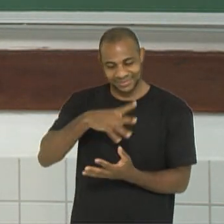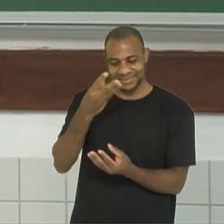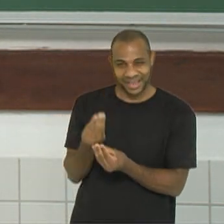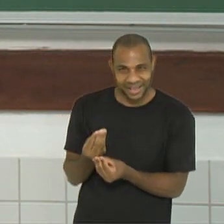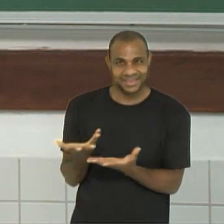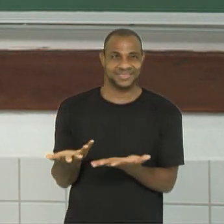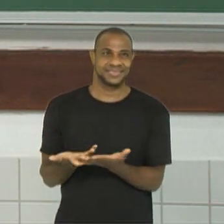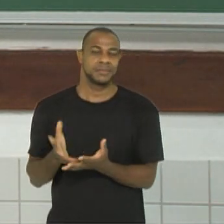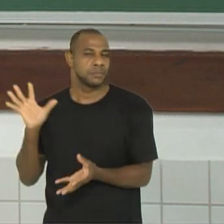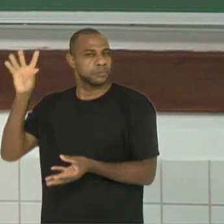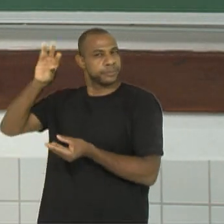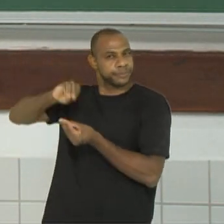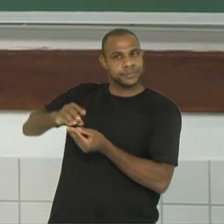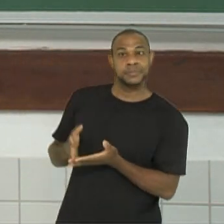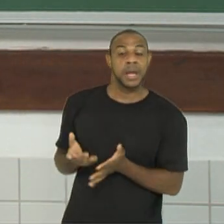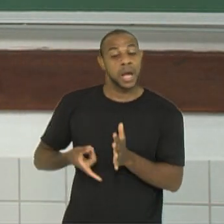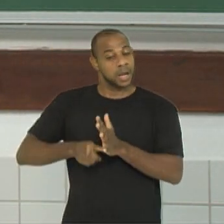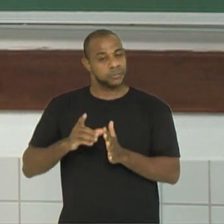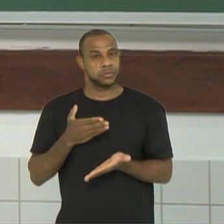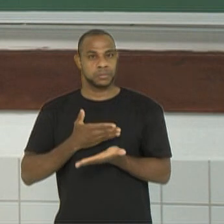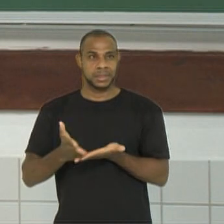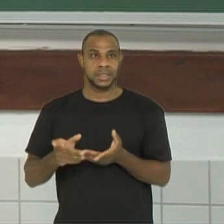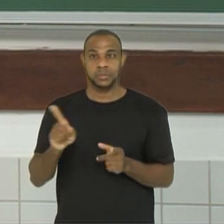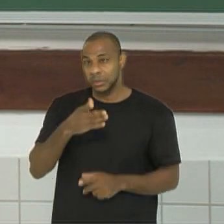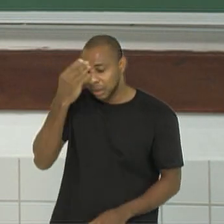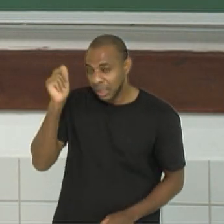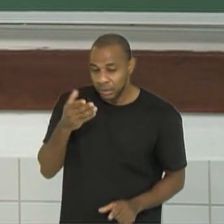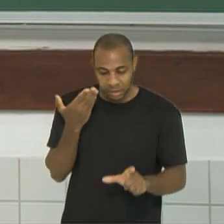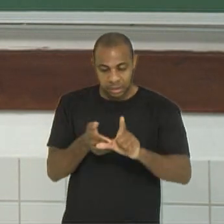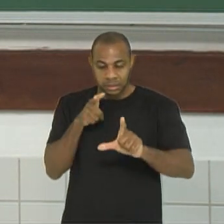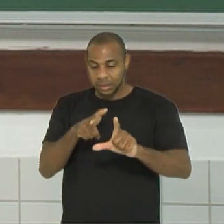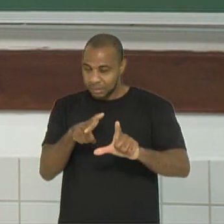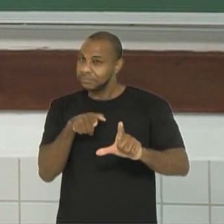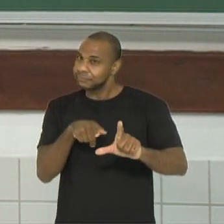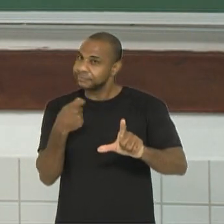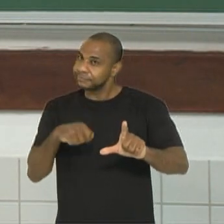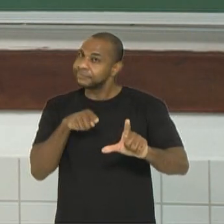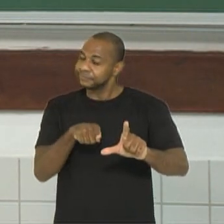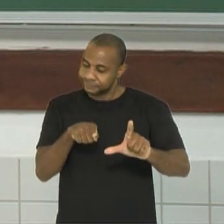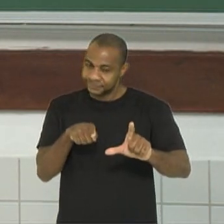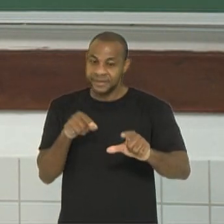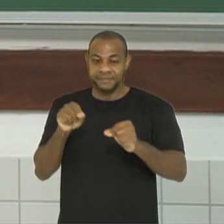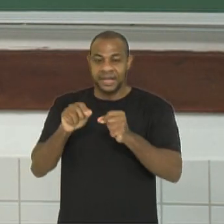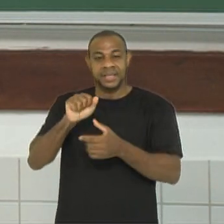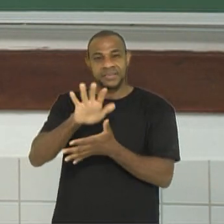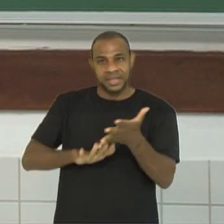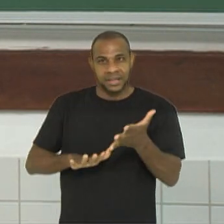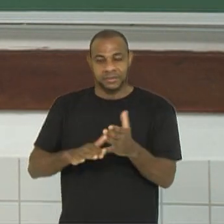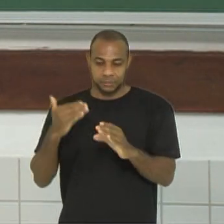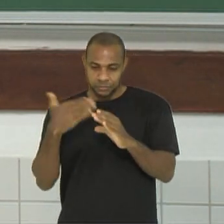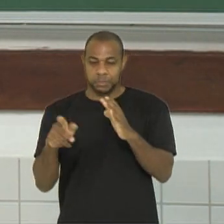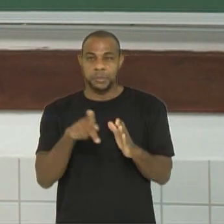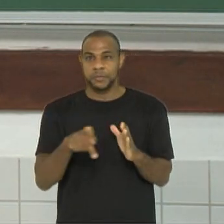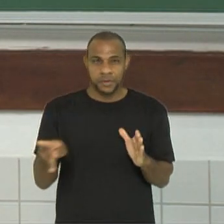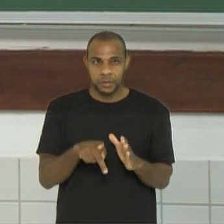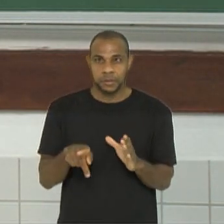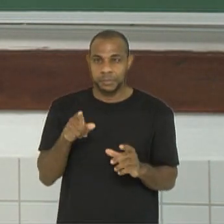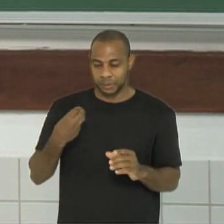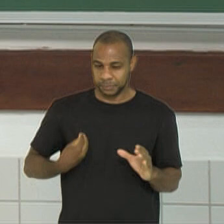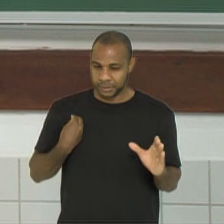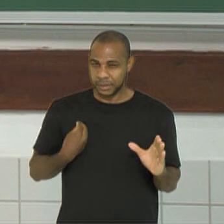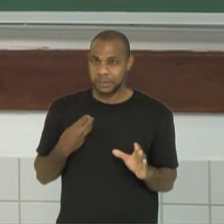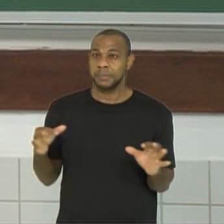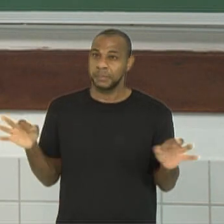bom? Mas antes de nós iniciarmos, não esqueça, acesse o Google Classroom, faça a sua atividade e envie para o professor para a sua presença